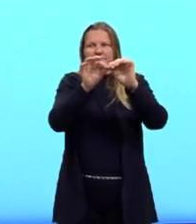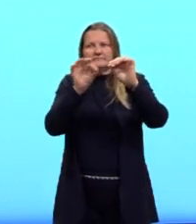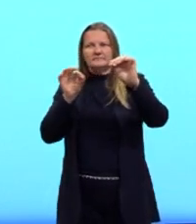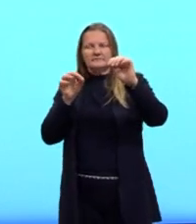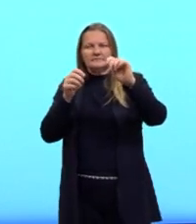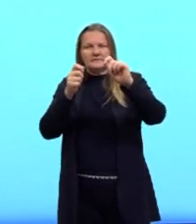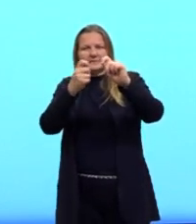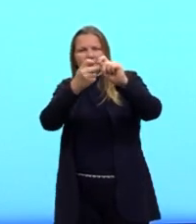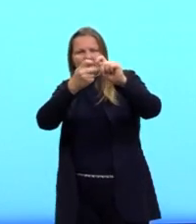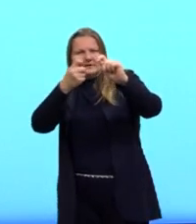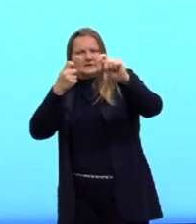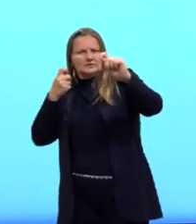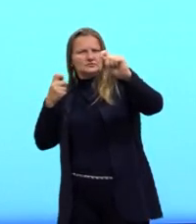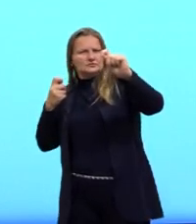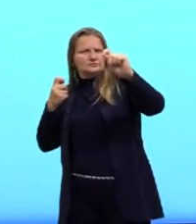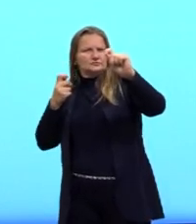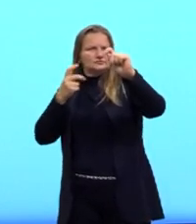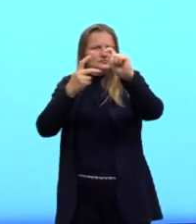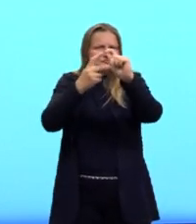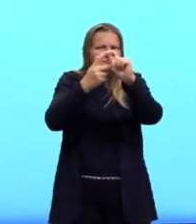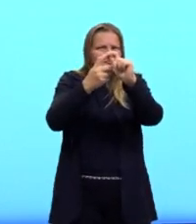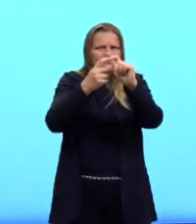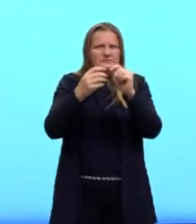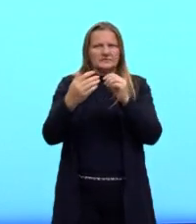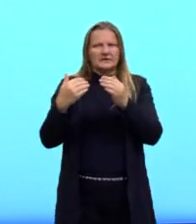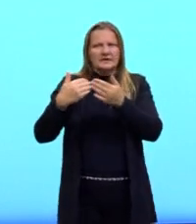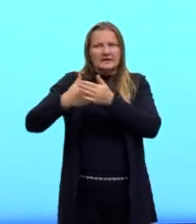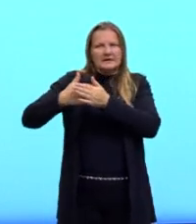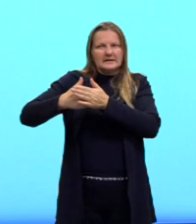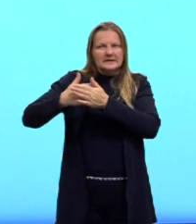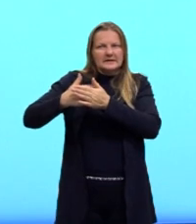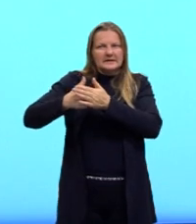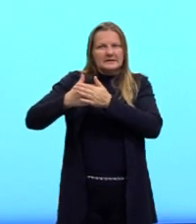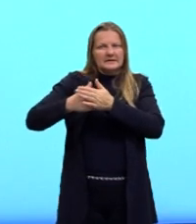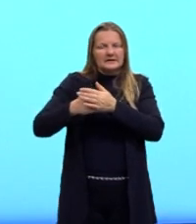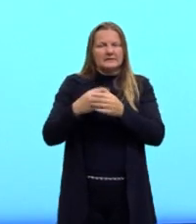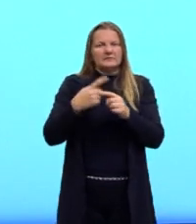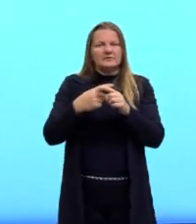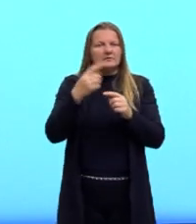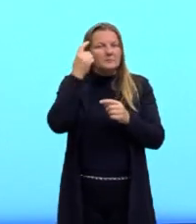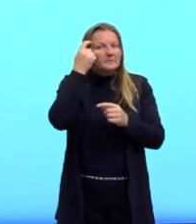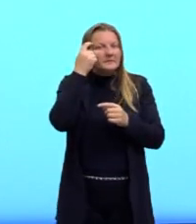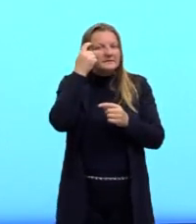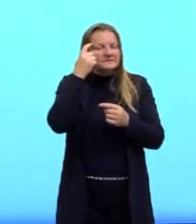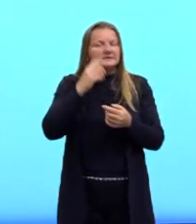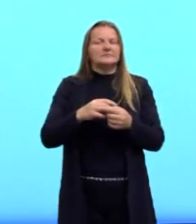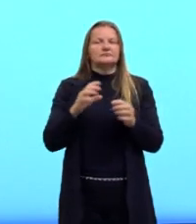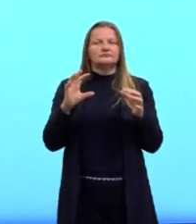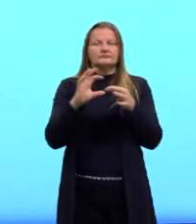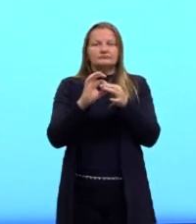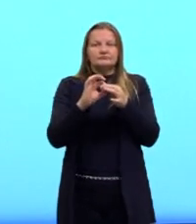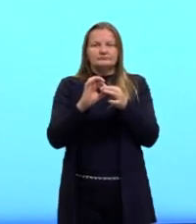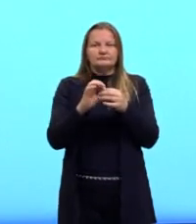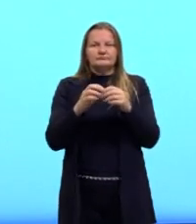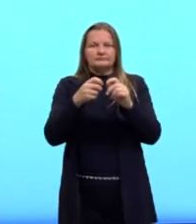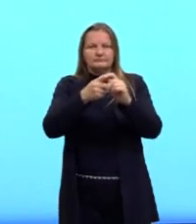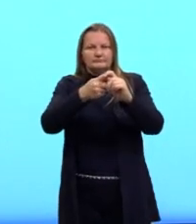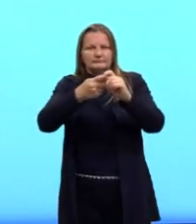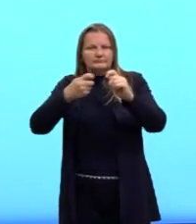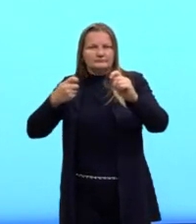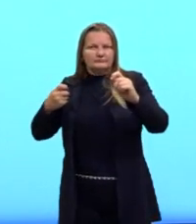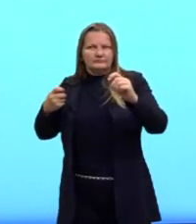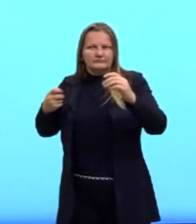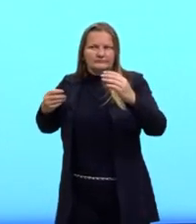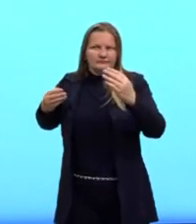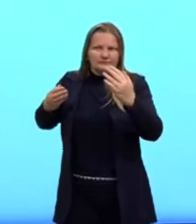né, dessa flecha. Então, a parte de trás, né, justamente para a gente associar. Então, ela vai estar